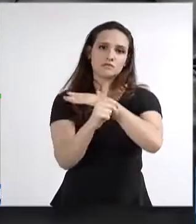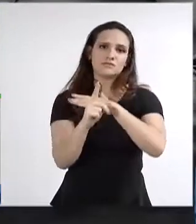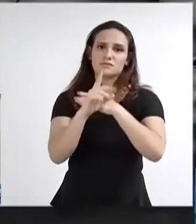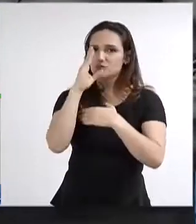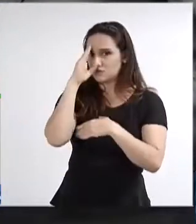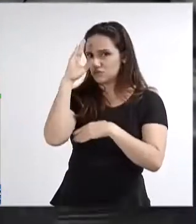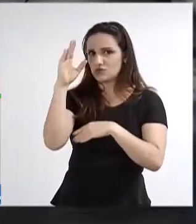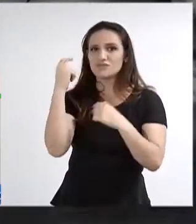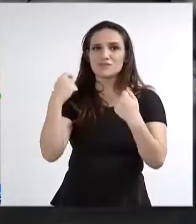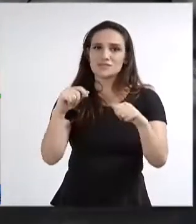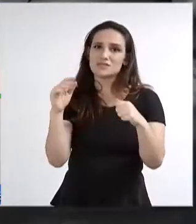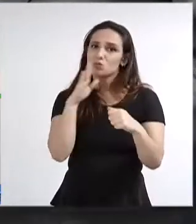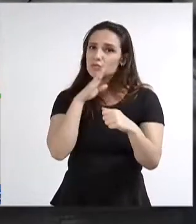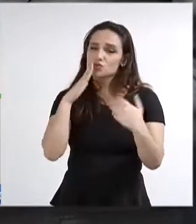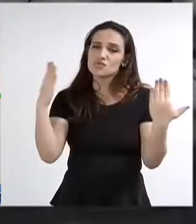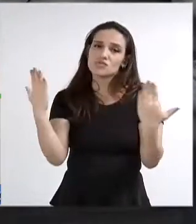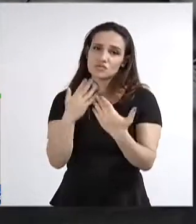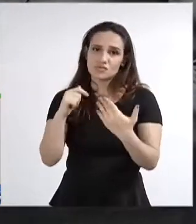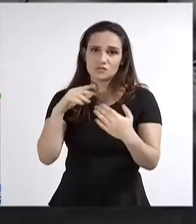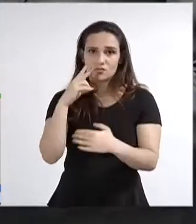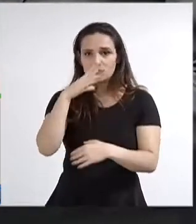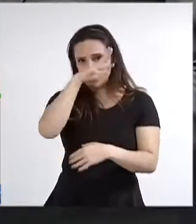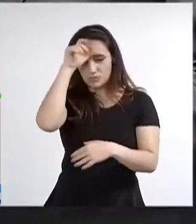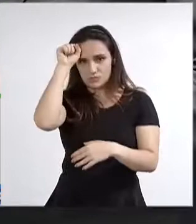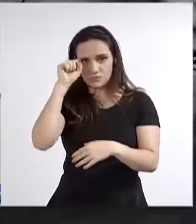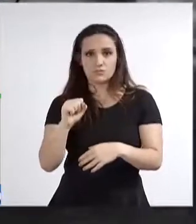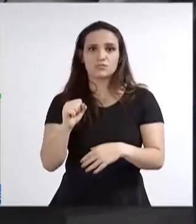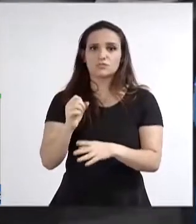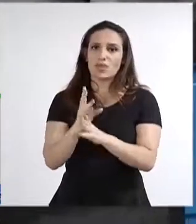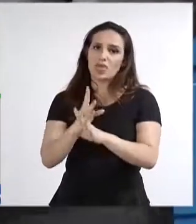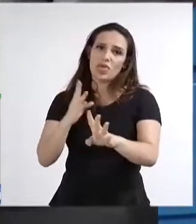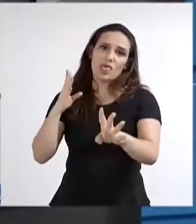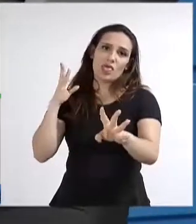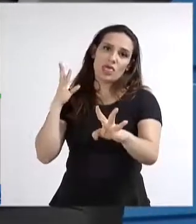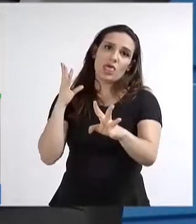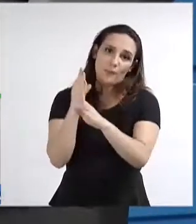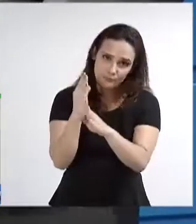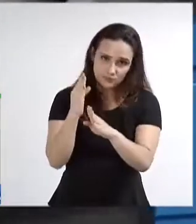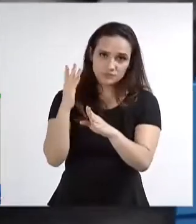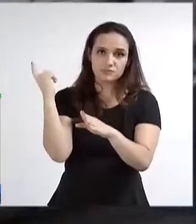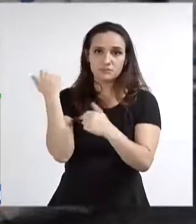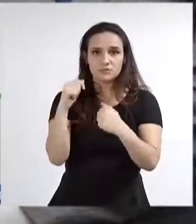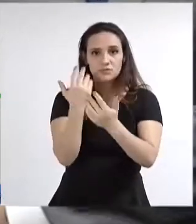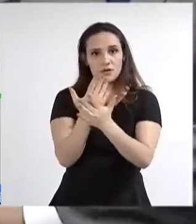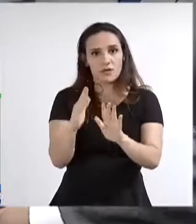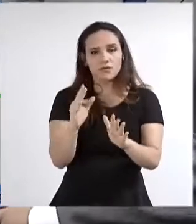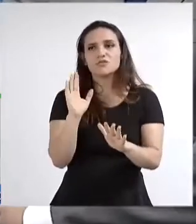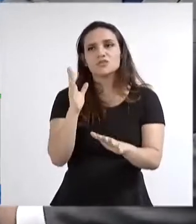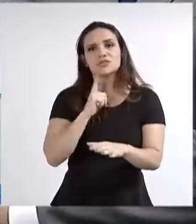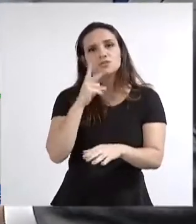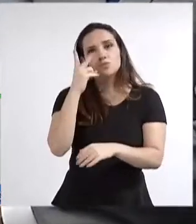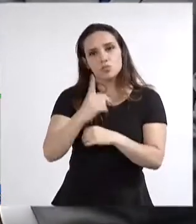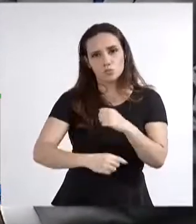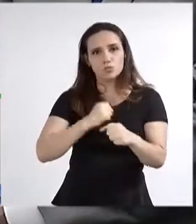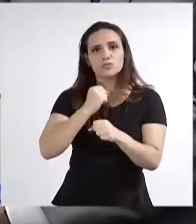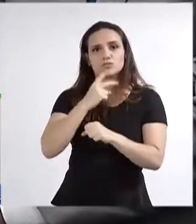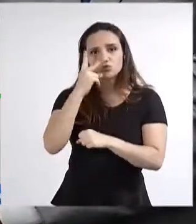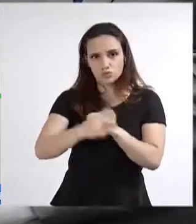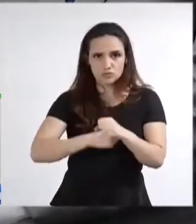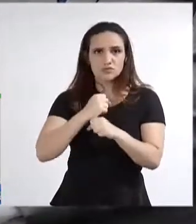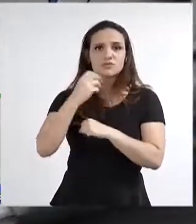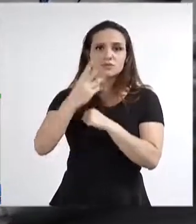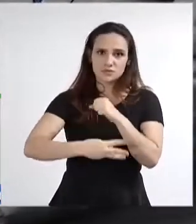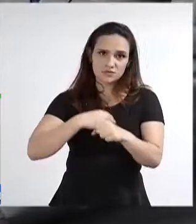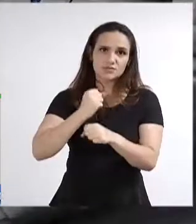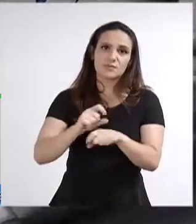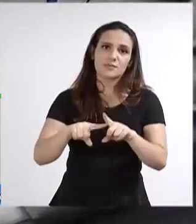cirurgias eletivas que existe hoje no estado de Mato Grosso do Sul. Pessoas sofrendo, aguardando 1 ano, 2, 3, e essa cirurgia não